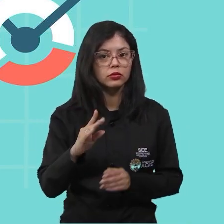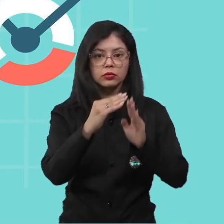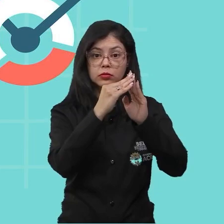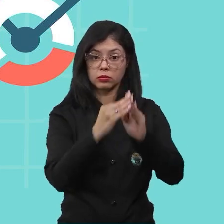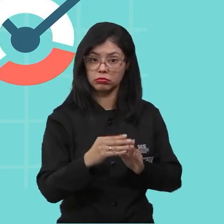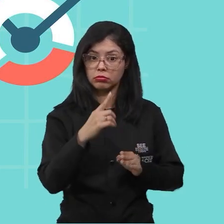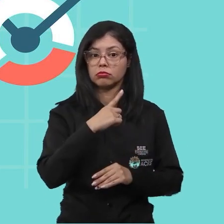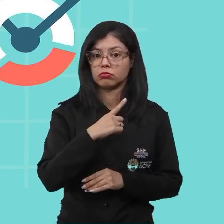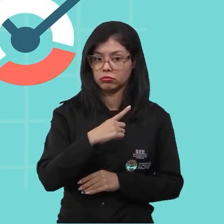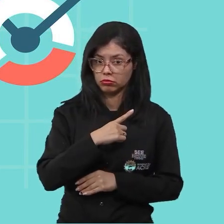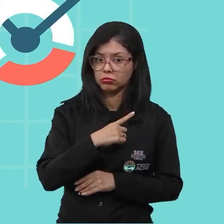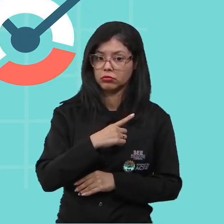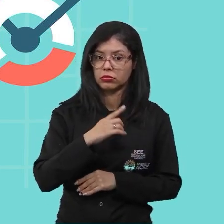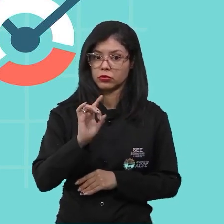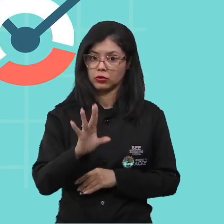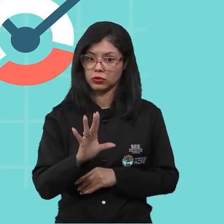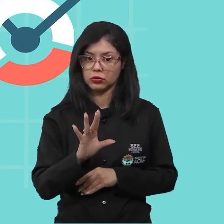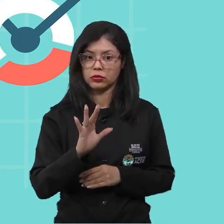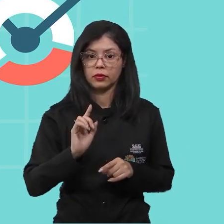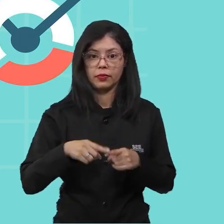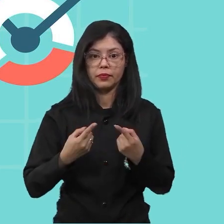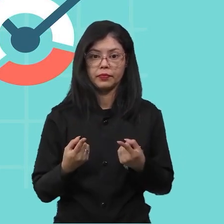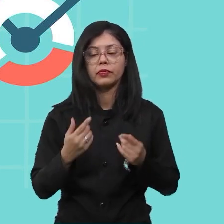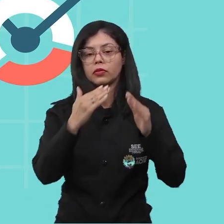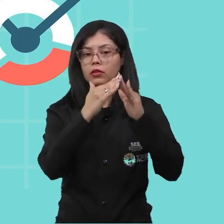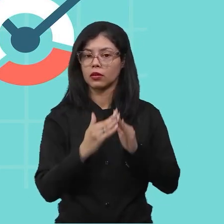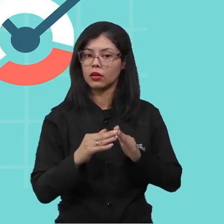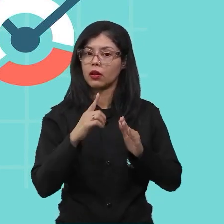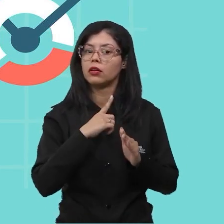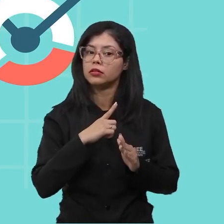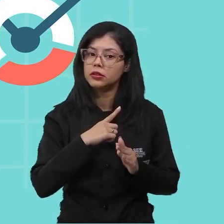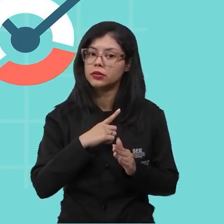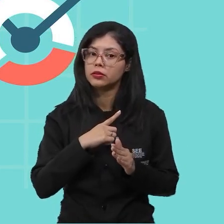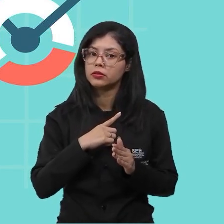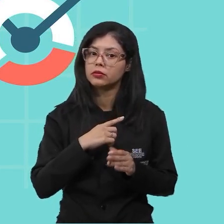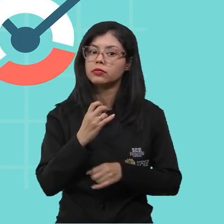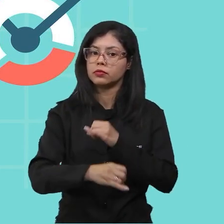você ter a questão da moradia, mas essa moradia,